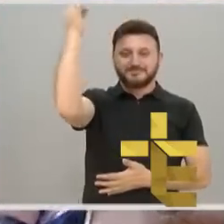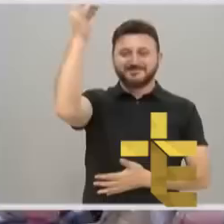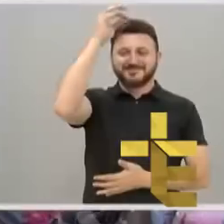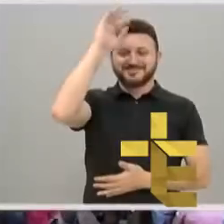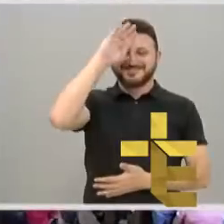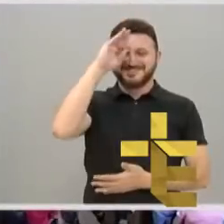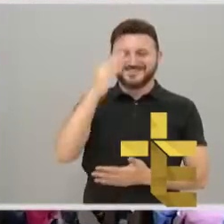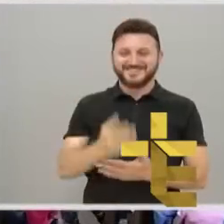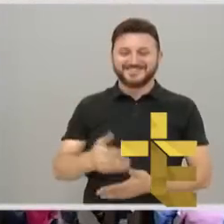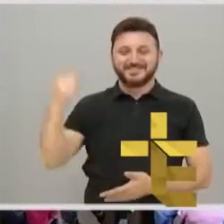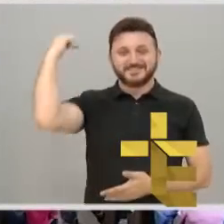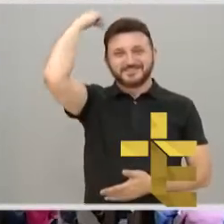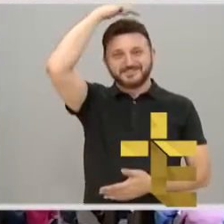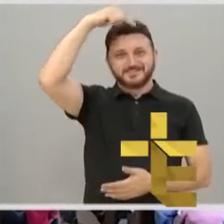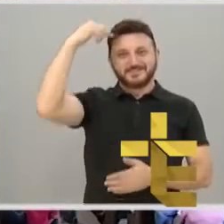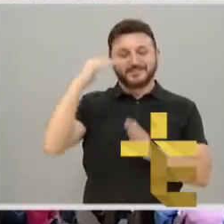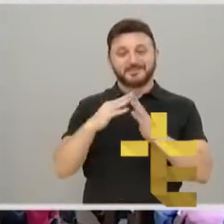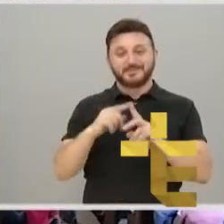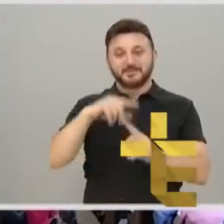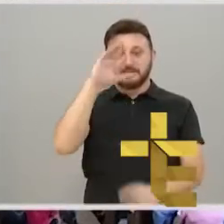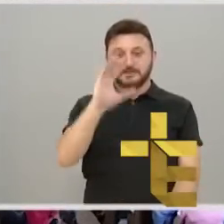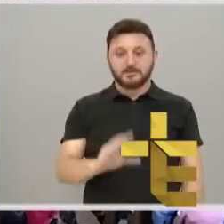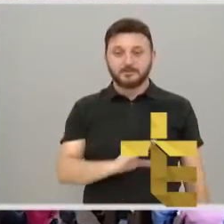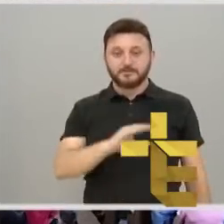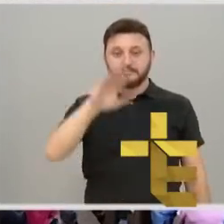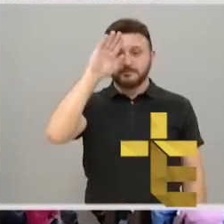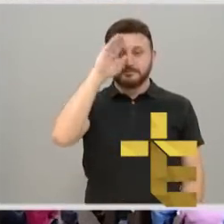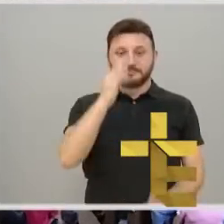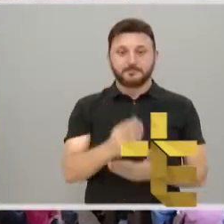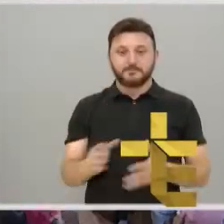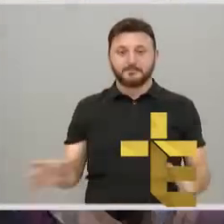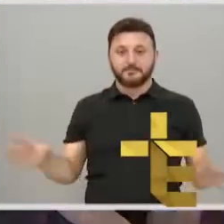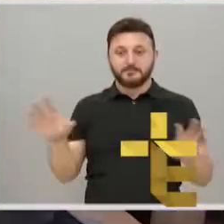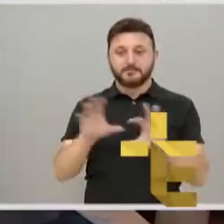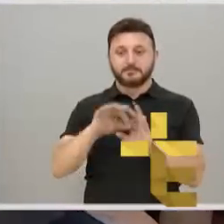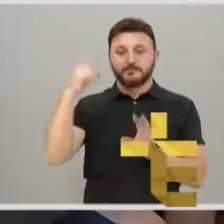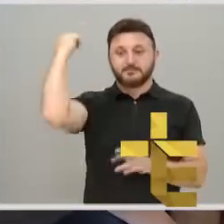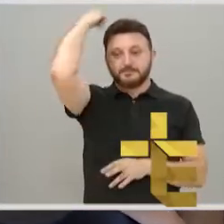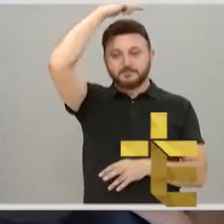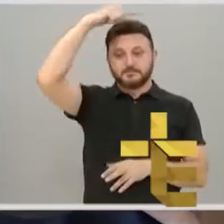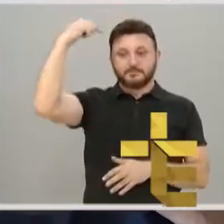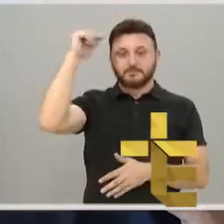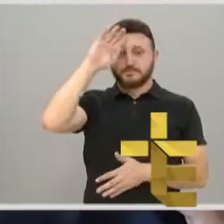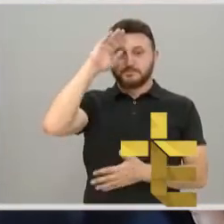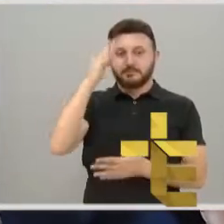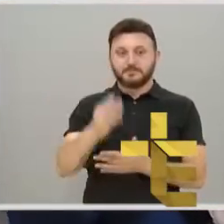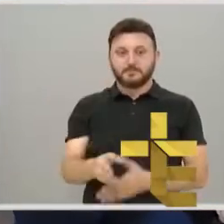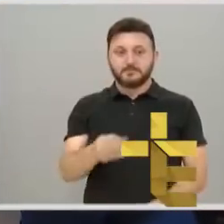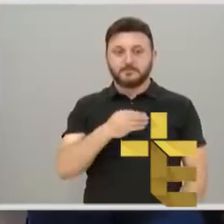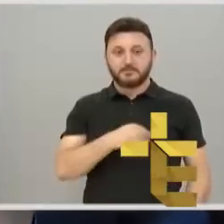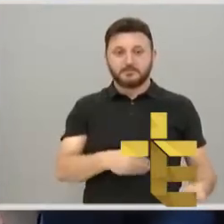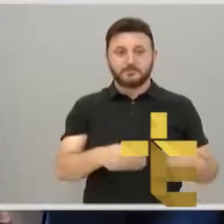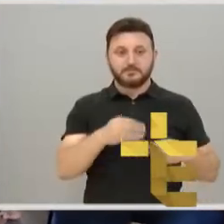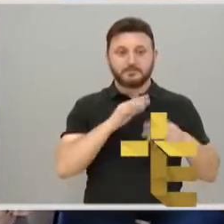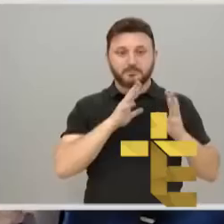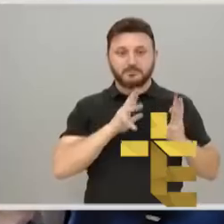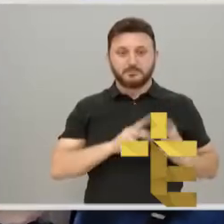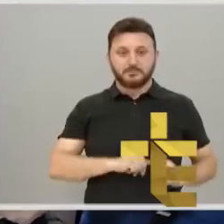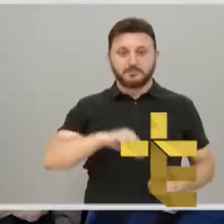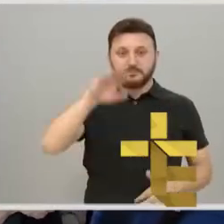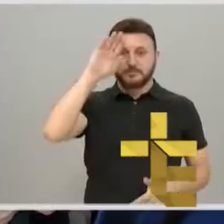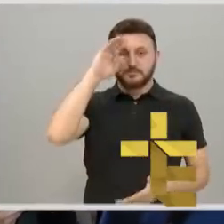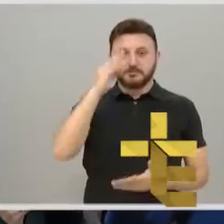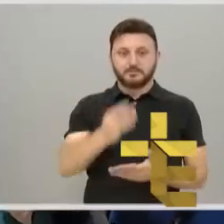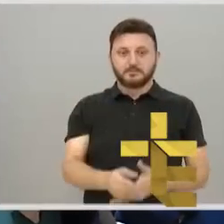Espírito Santo, na Santa Igreja Católica, na comunhão dos santos, na remissão